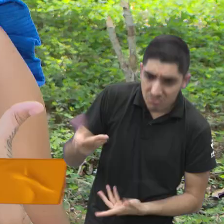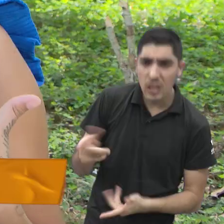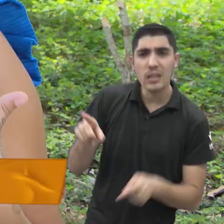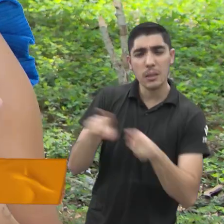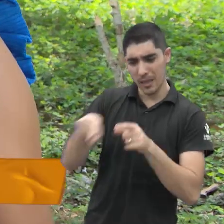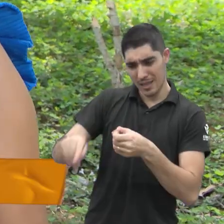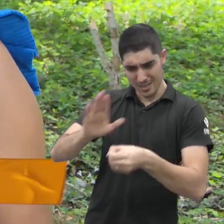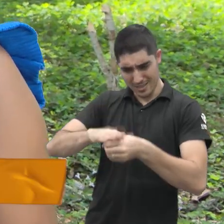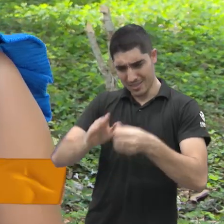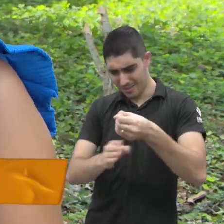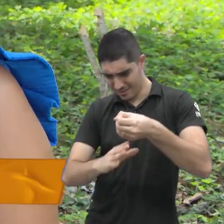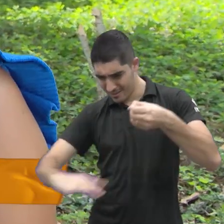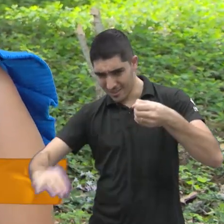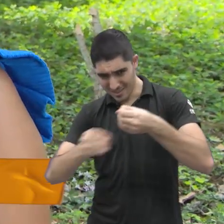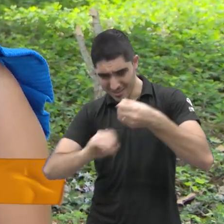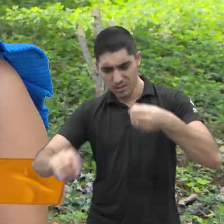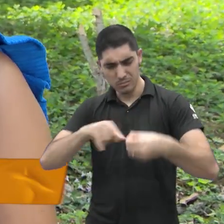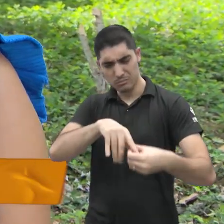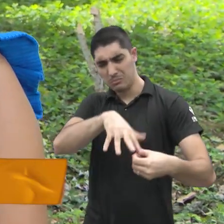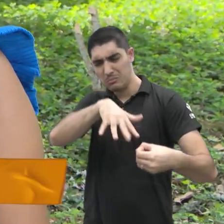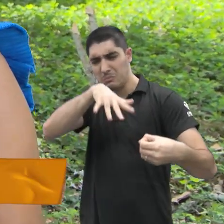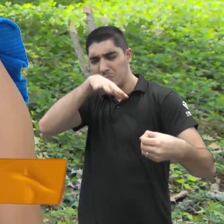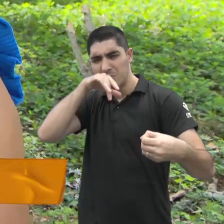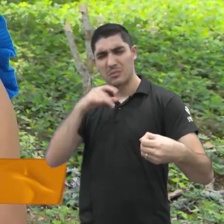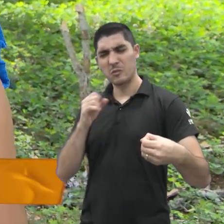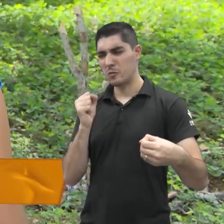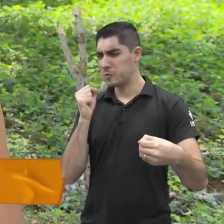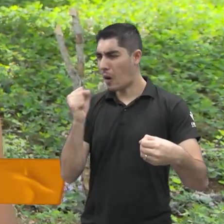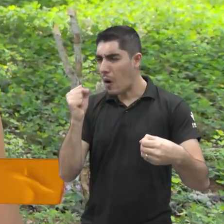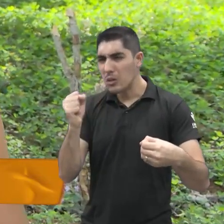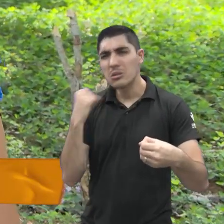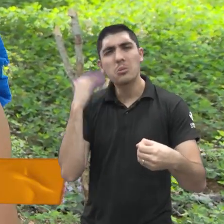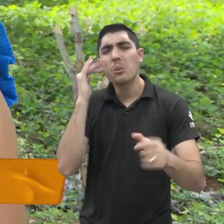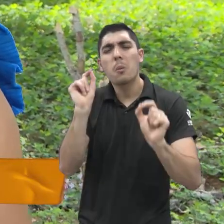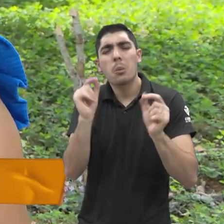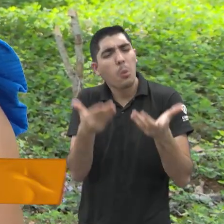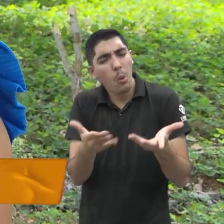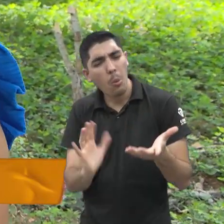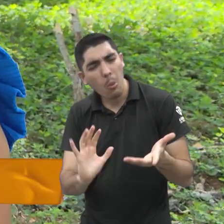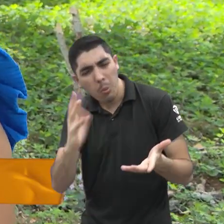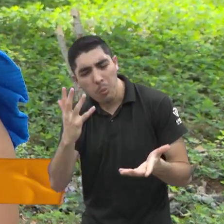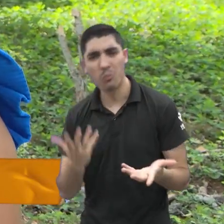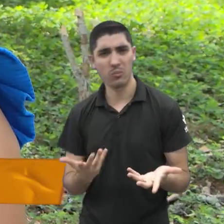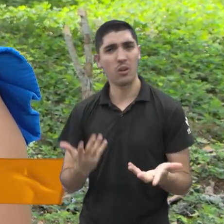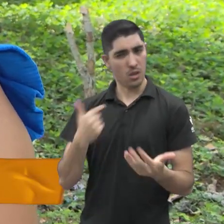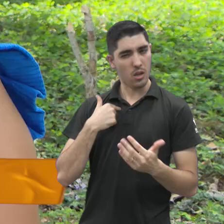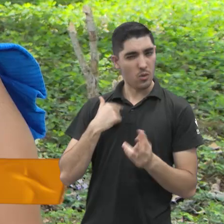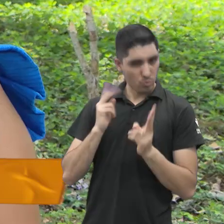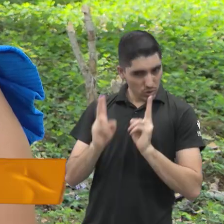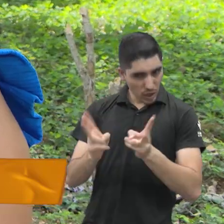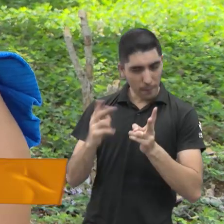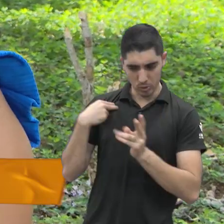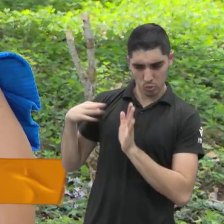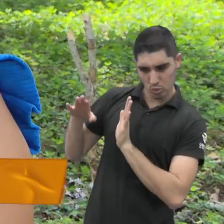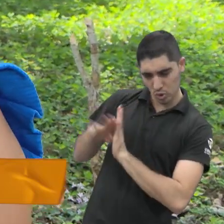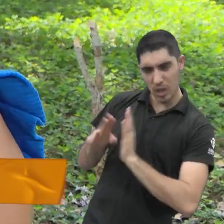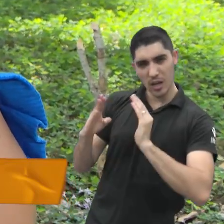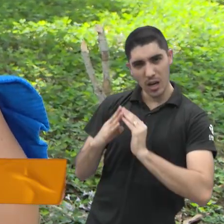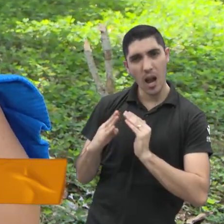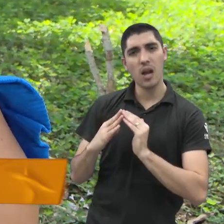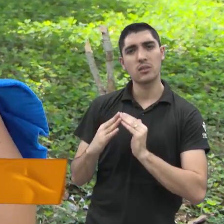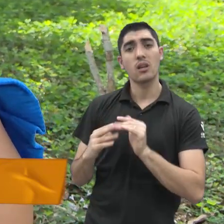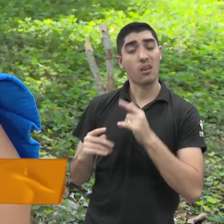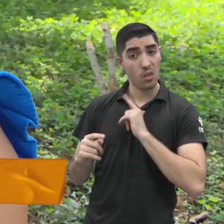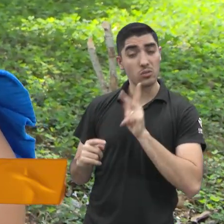cheiro forte, sabe? Eu não sei de onde que vem esse cheiro, se é da terra, não sei. Mas sempre que chego em casa, eu ainda até costumo colocar... Eu não sei se você já